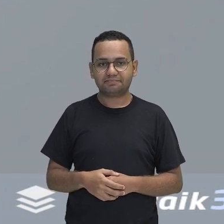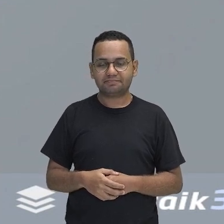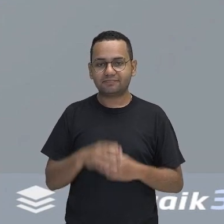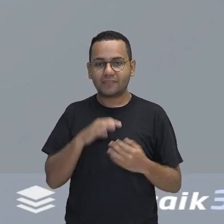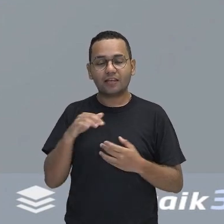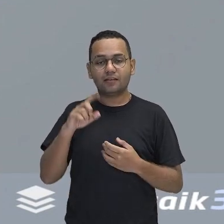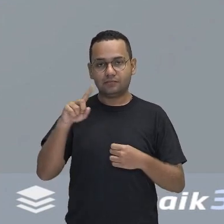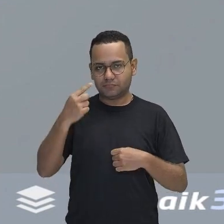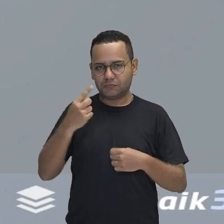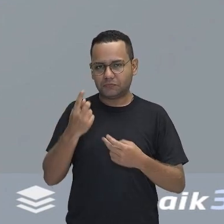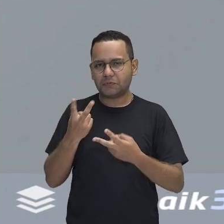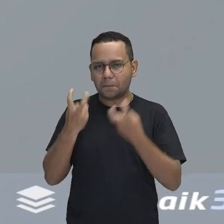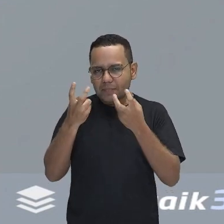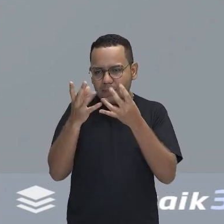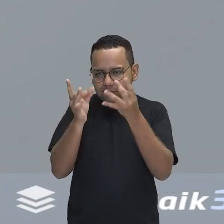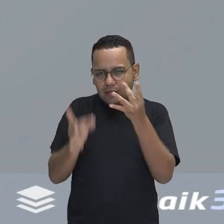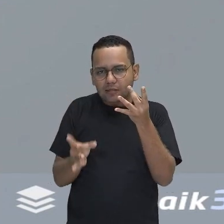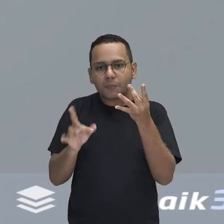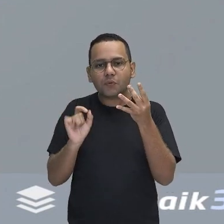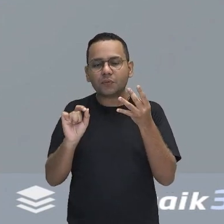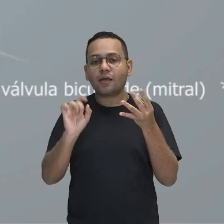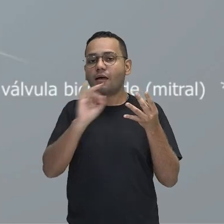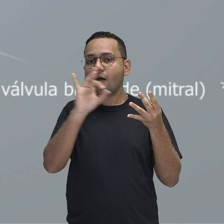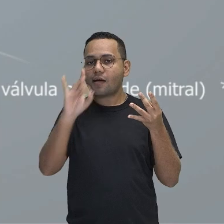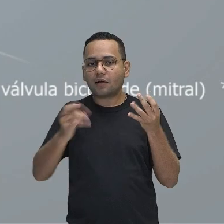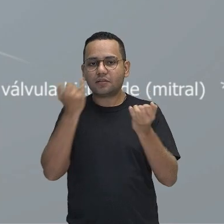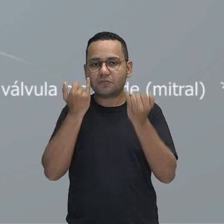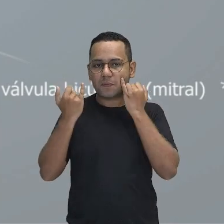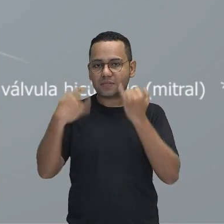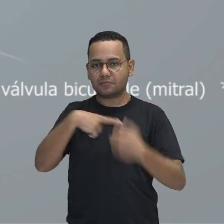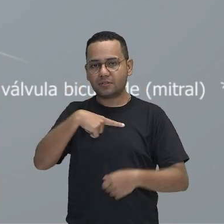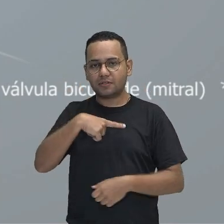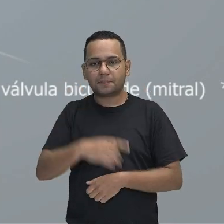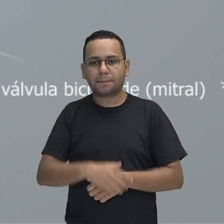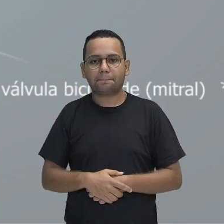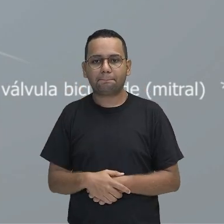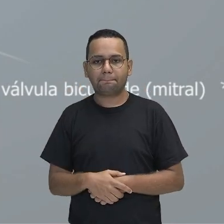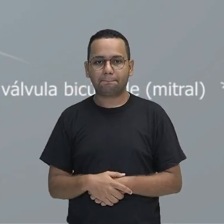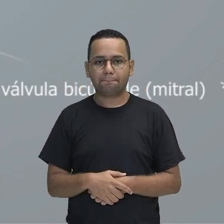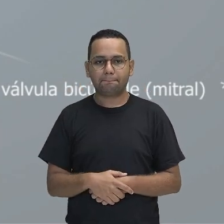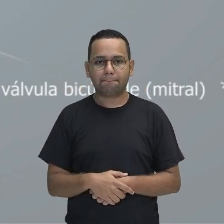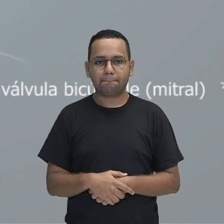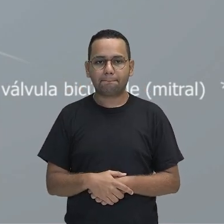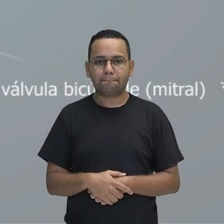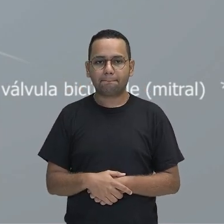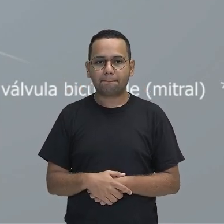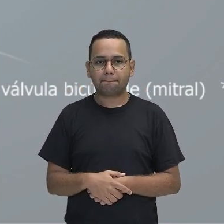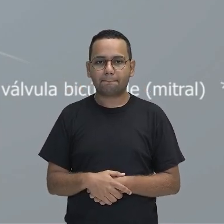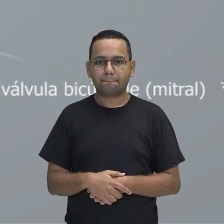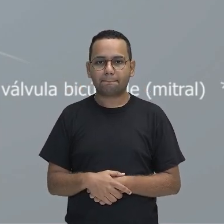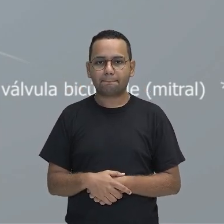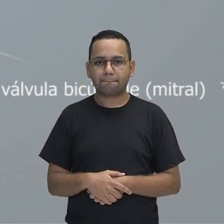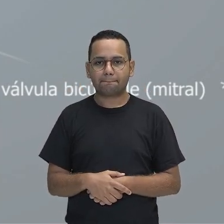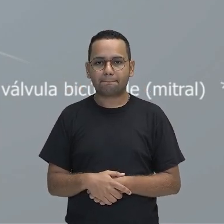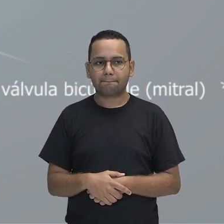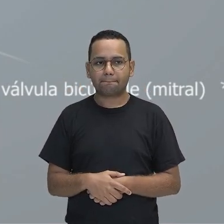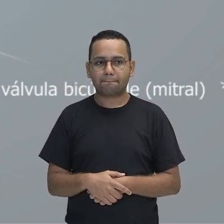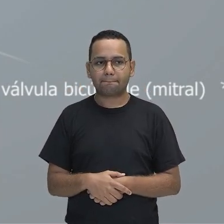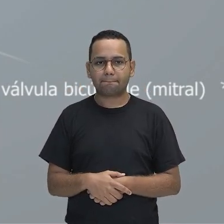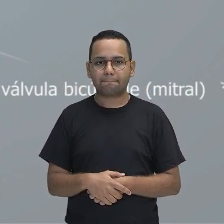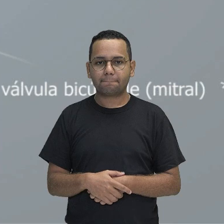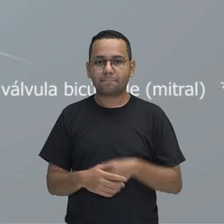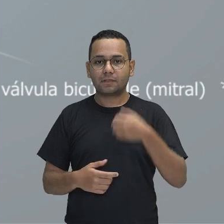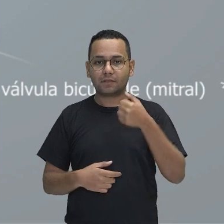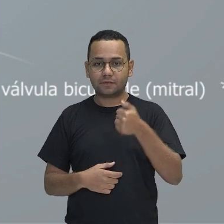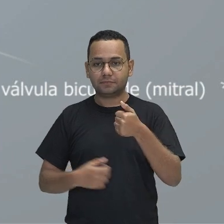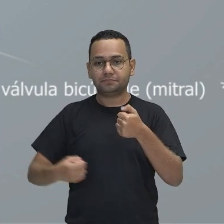detalhada cada estrutura que aí está representada. Nós temos aqui, que eu quero